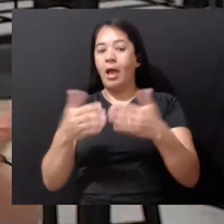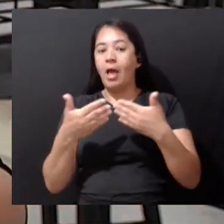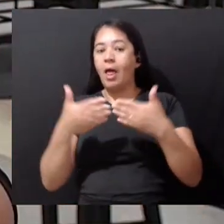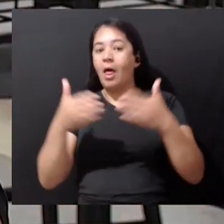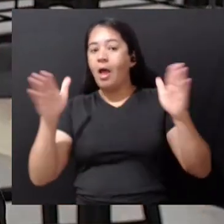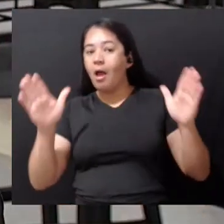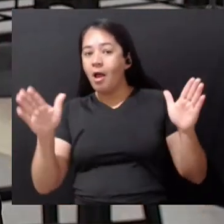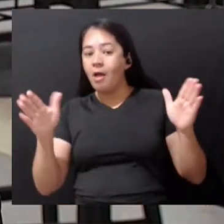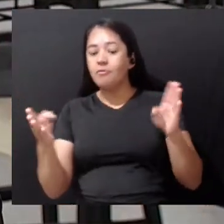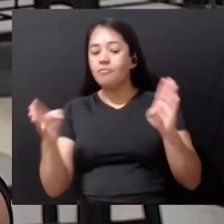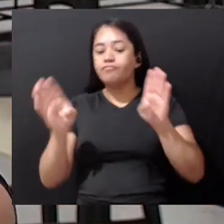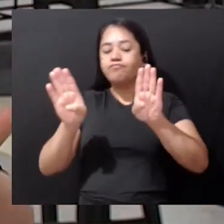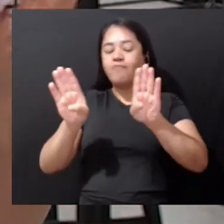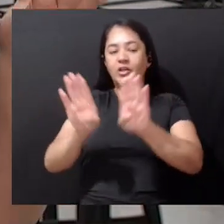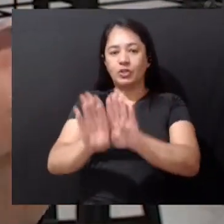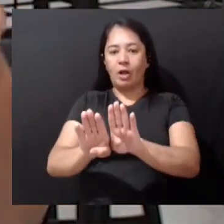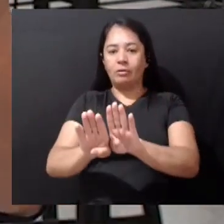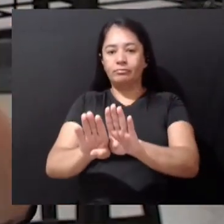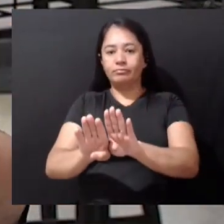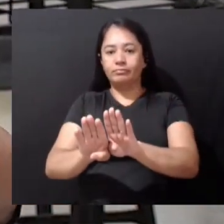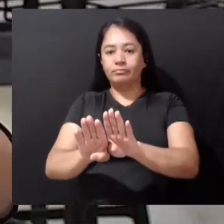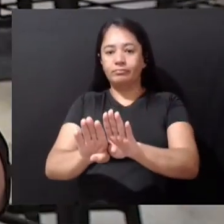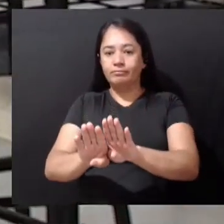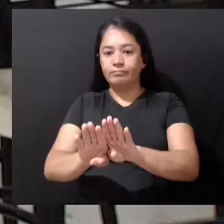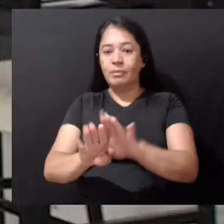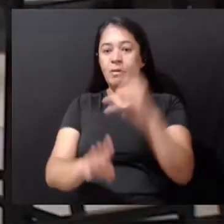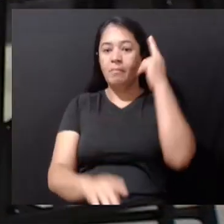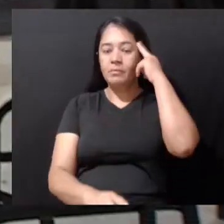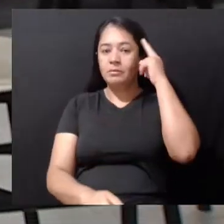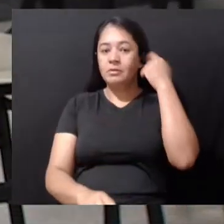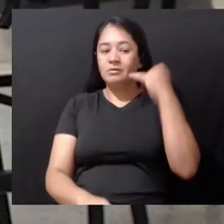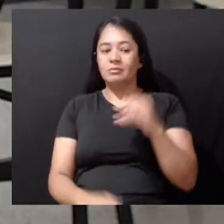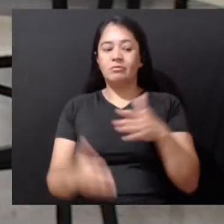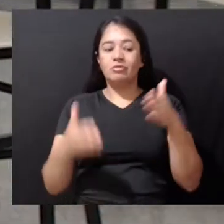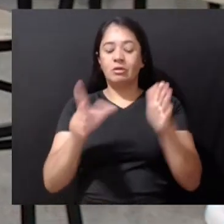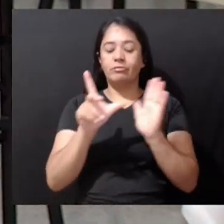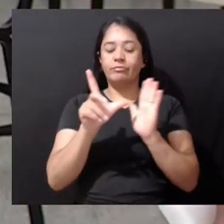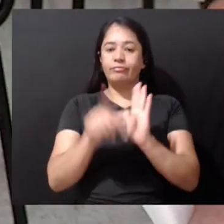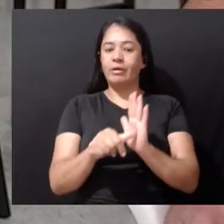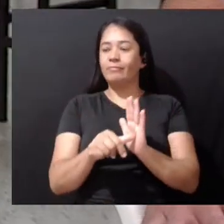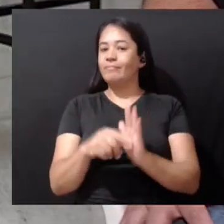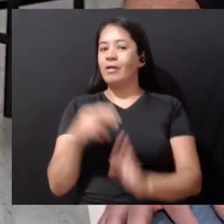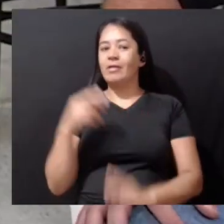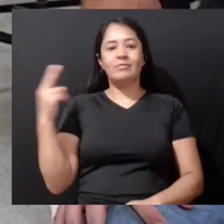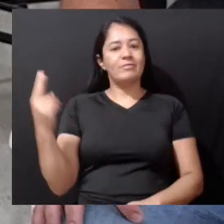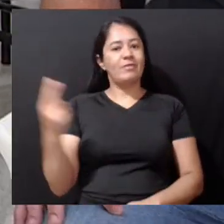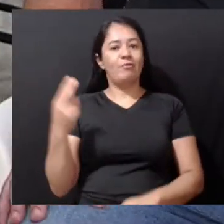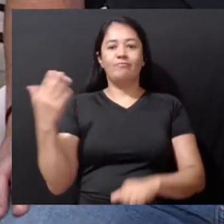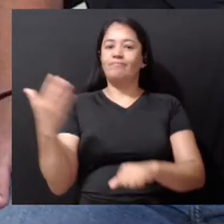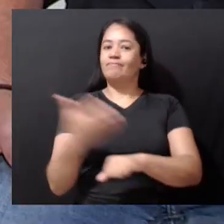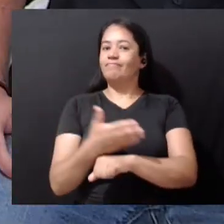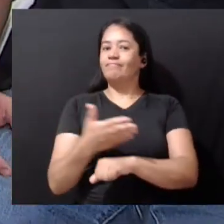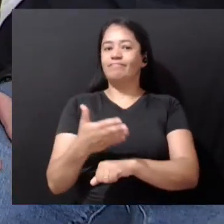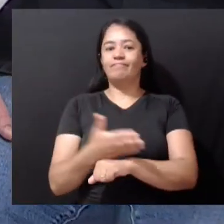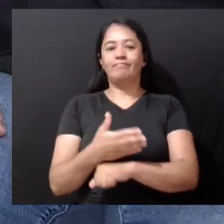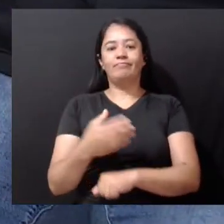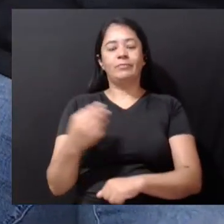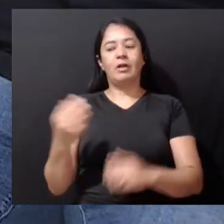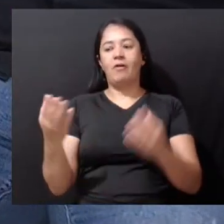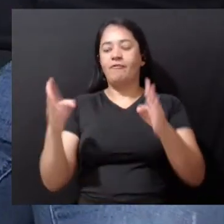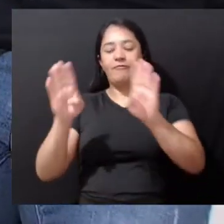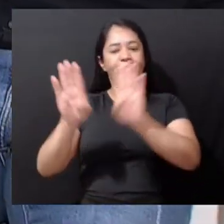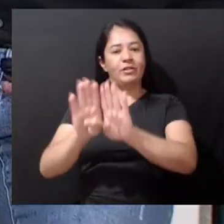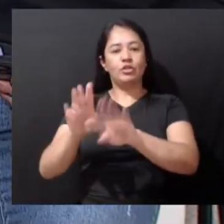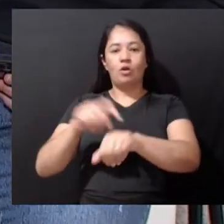portão fecha e pensar que se ele chegar atrasado, o Enem não tem tolerância. Fechou 1 hora,